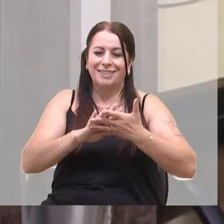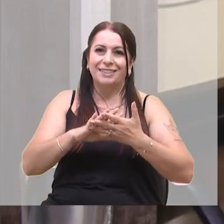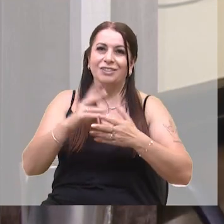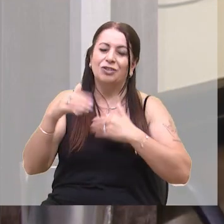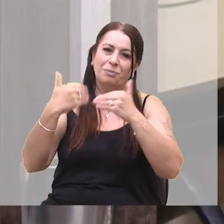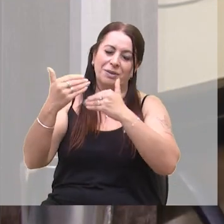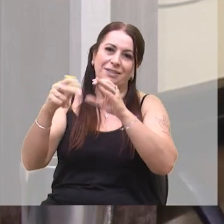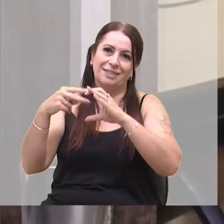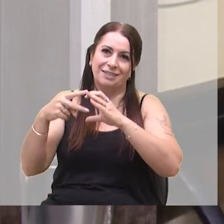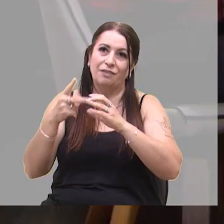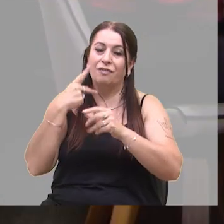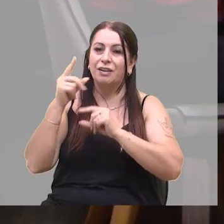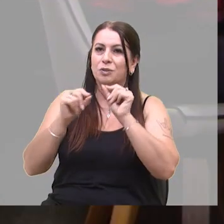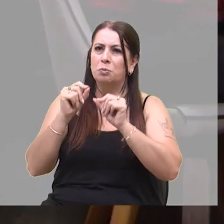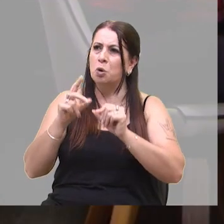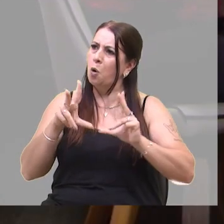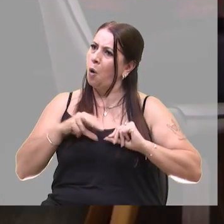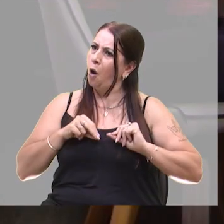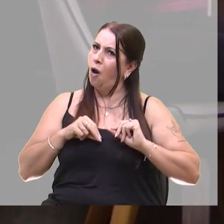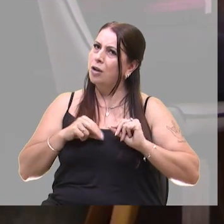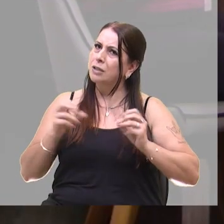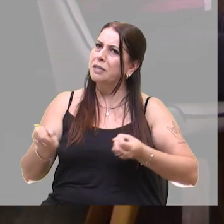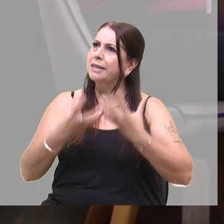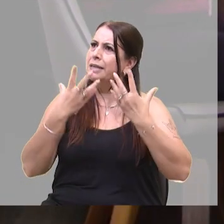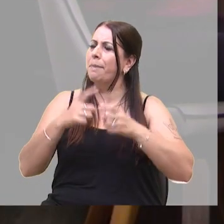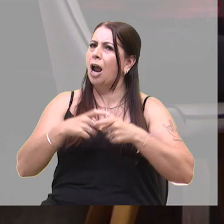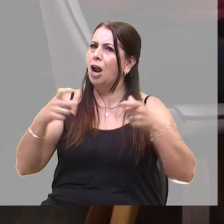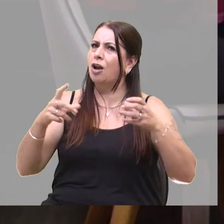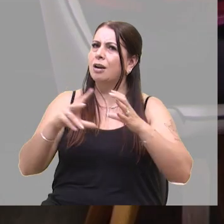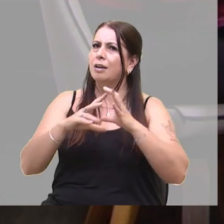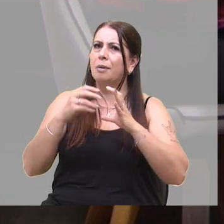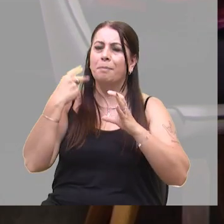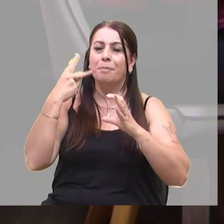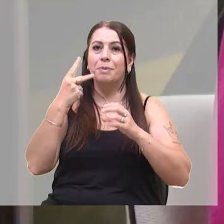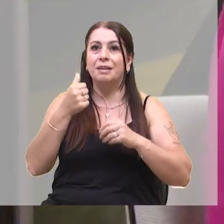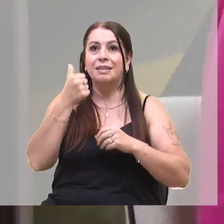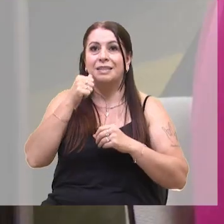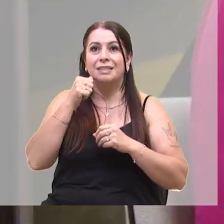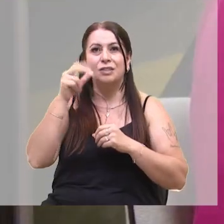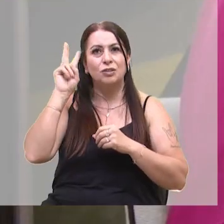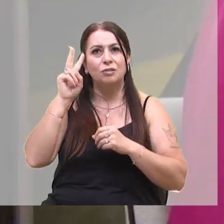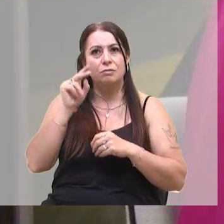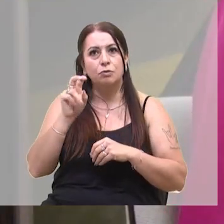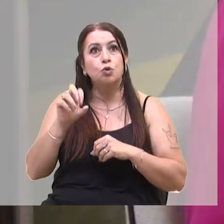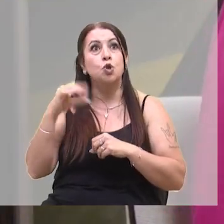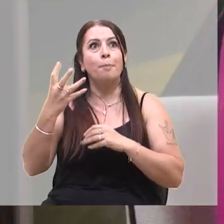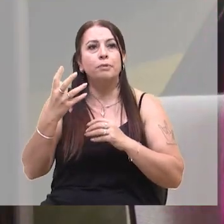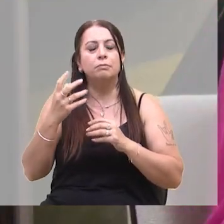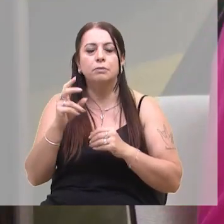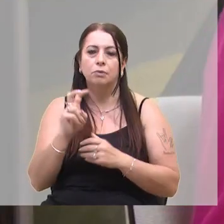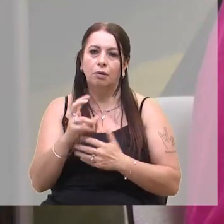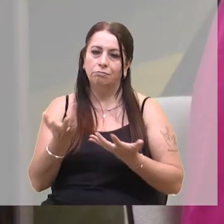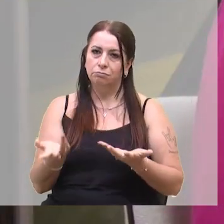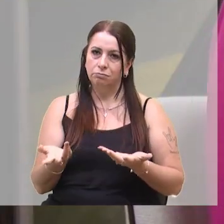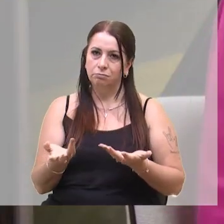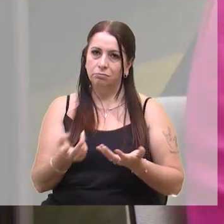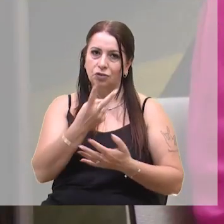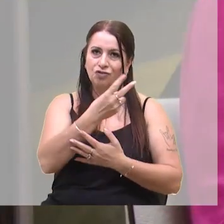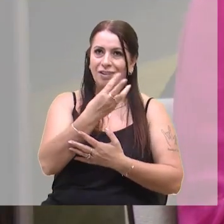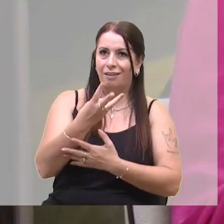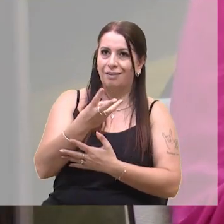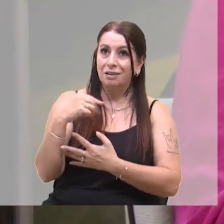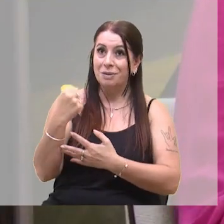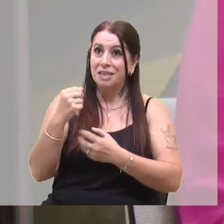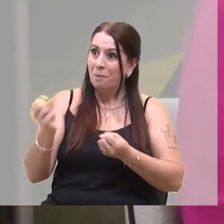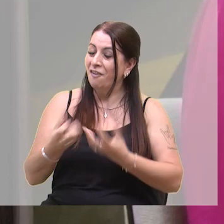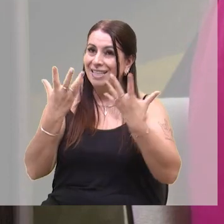mas... É, esse recorde eu adoro. Eu adoro que a gente passou toda a legislatura falando sobre isso. Nós estamos celebrando a maior bancada feminina da história,